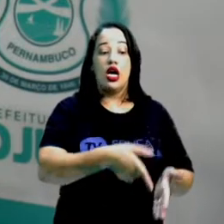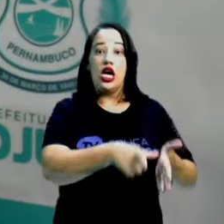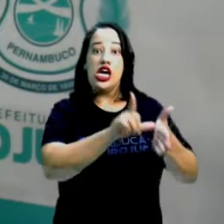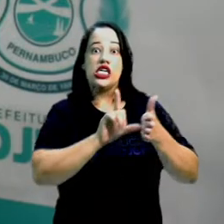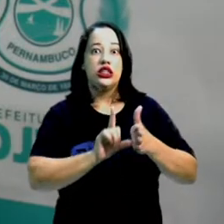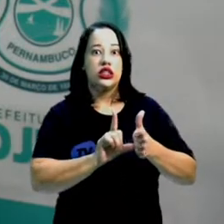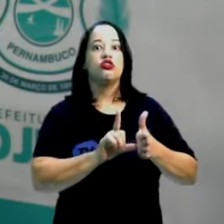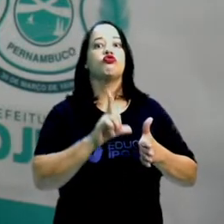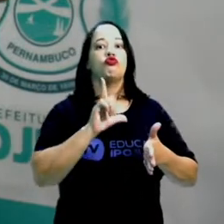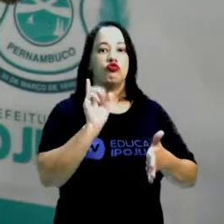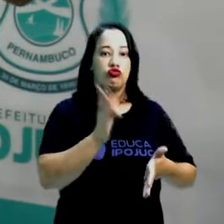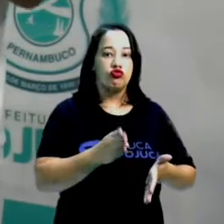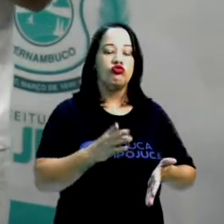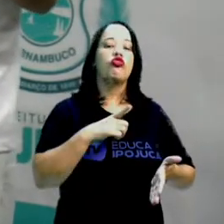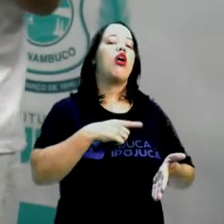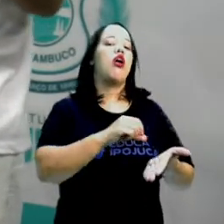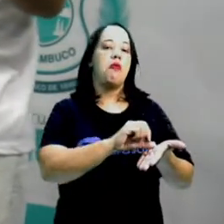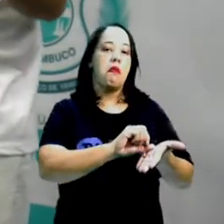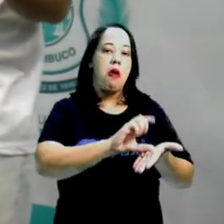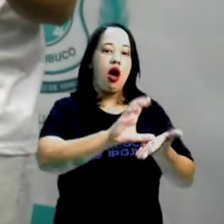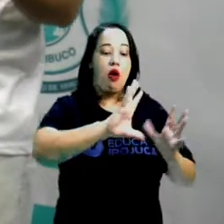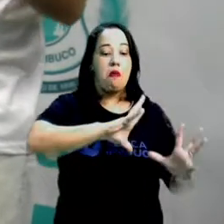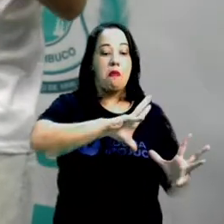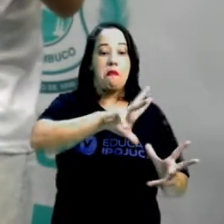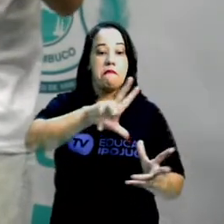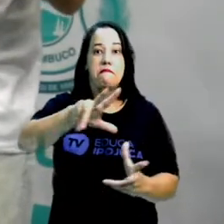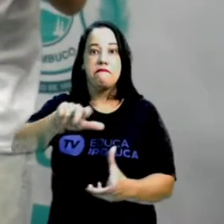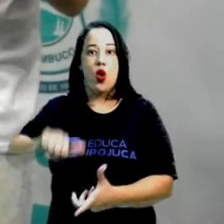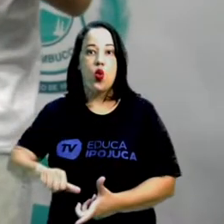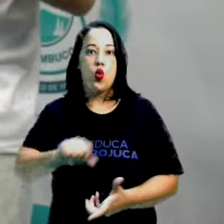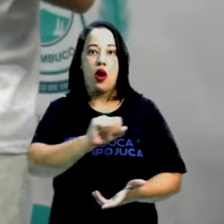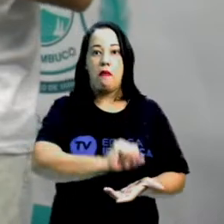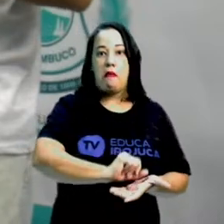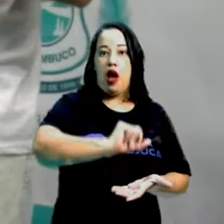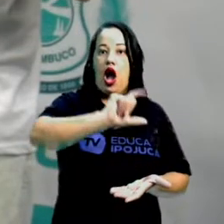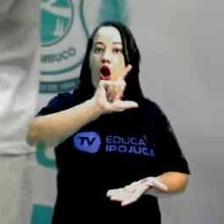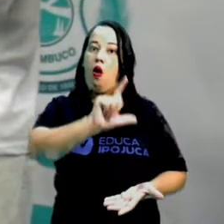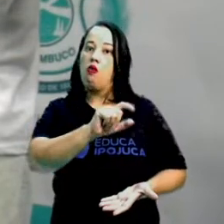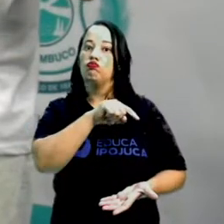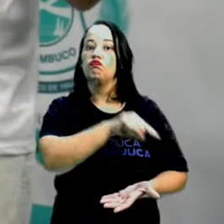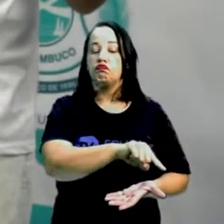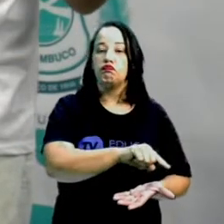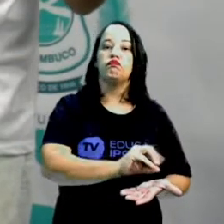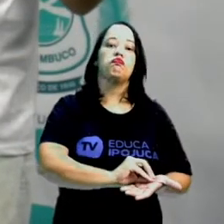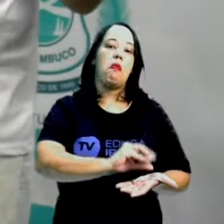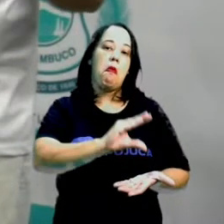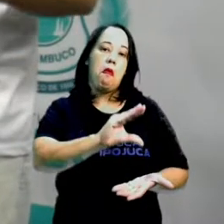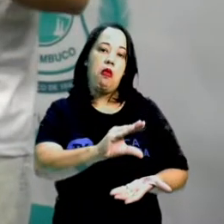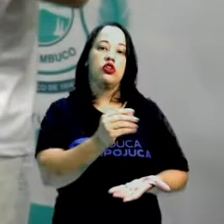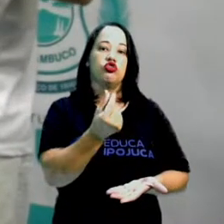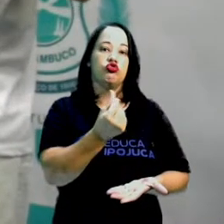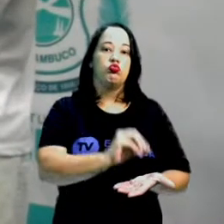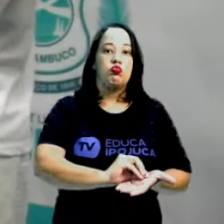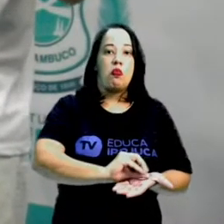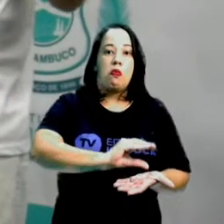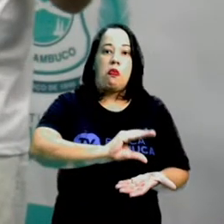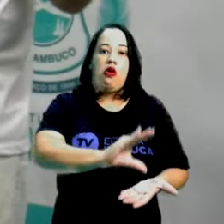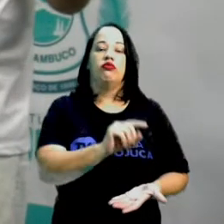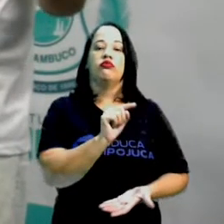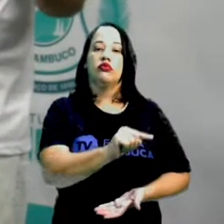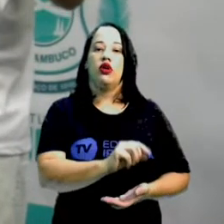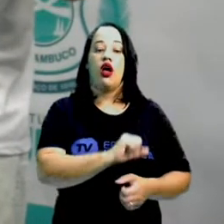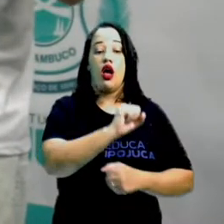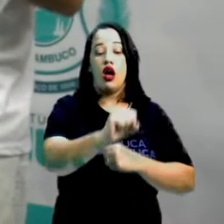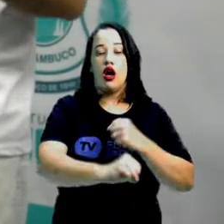ele já eram a maior economia do mundo e isso fez com que anos de né os anjos de